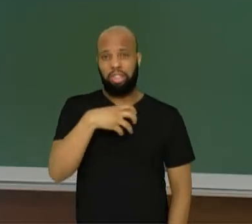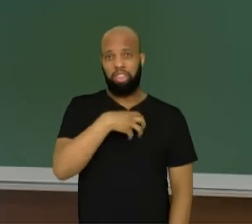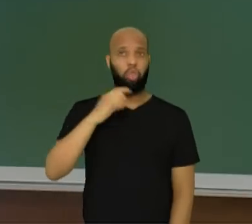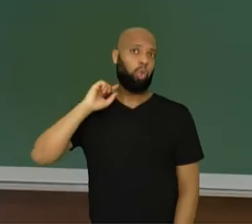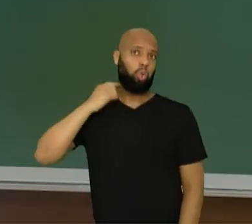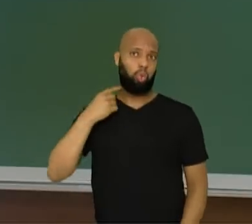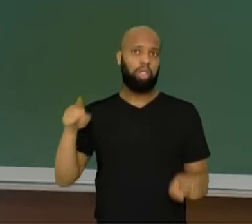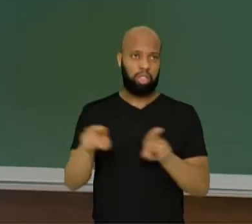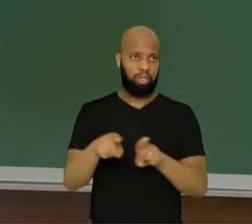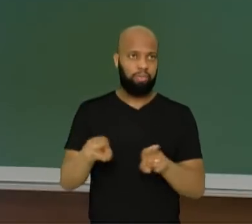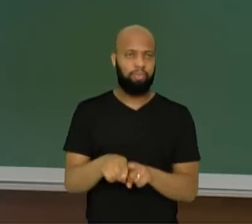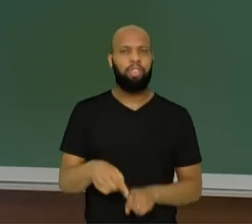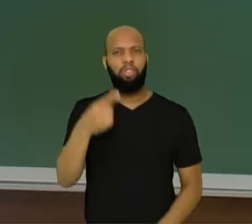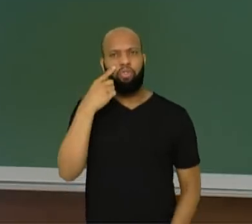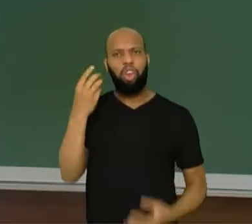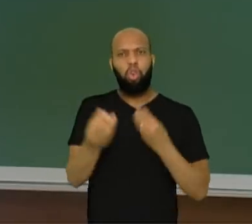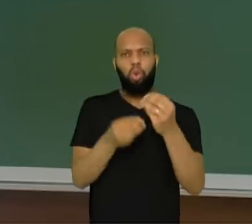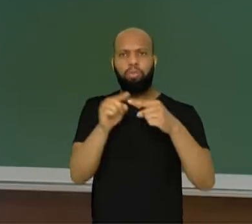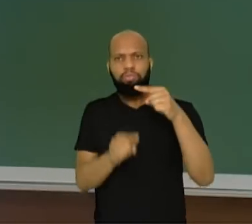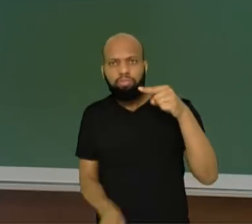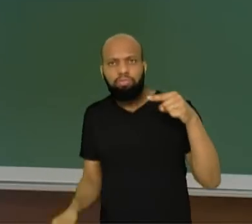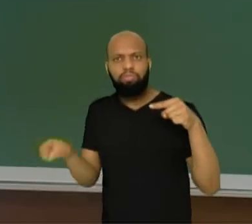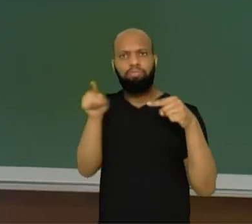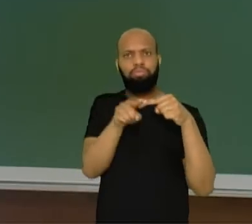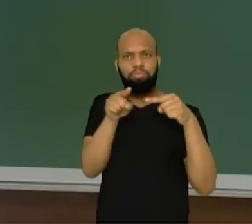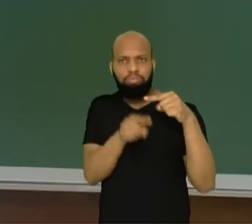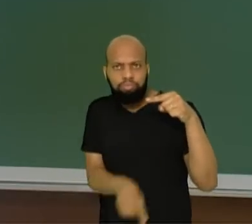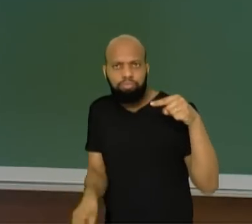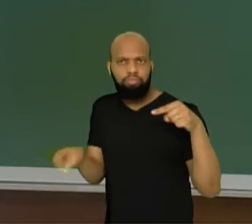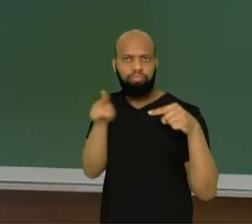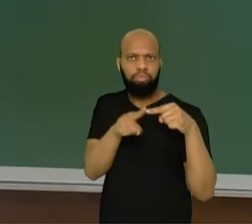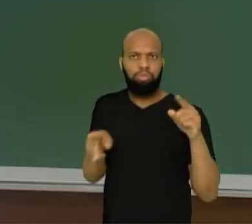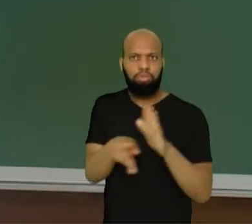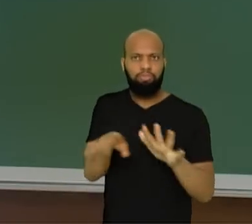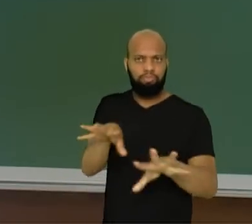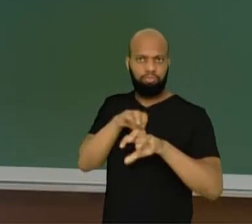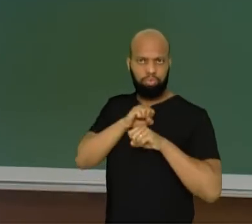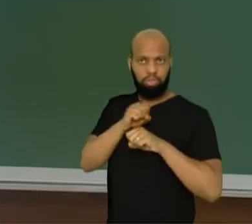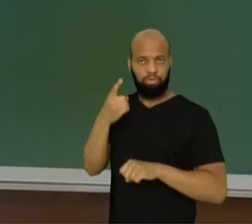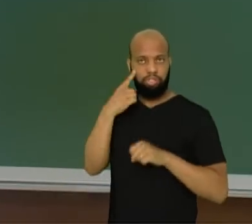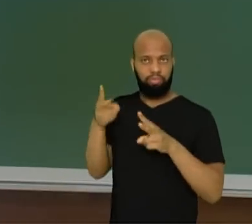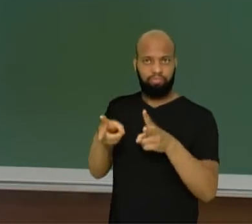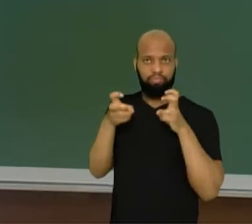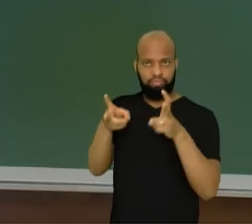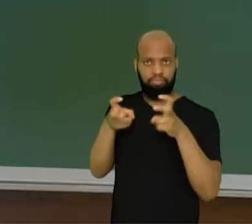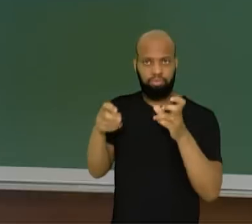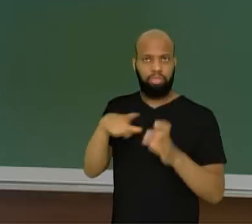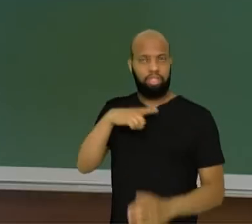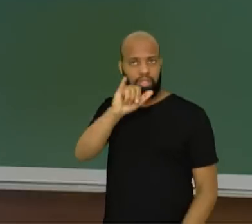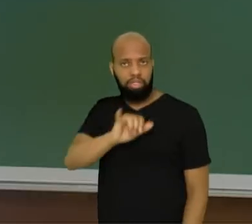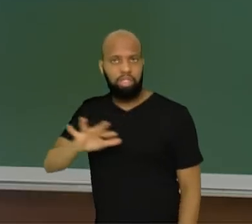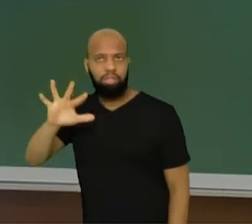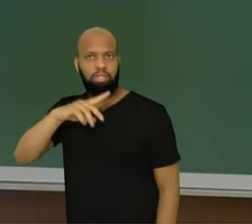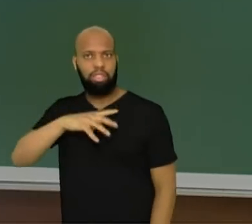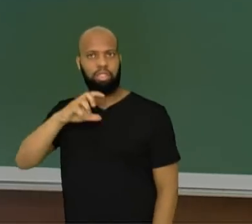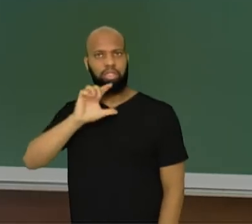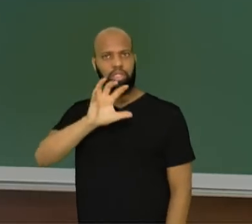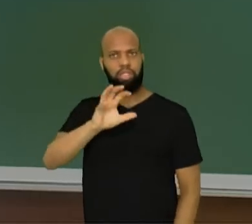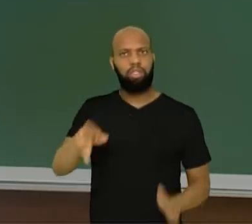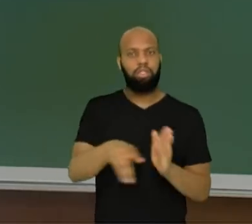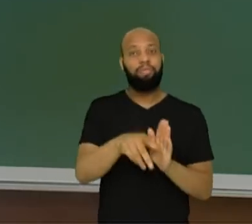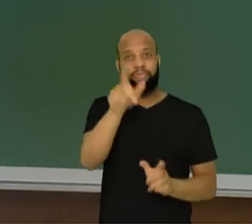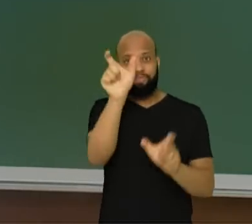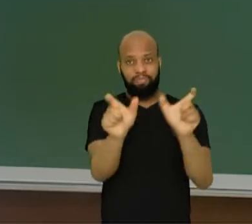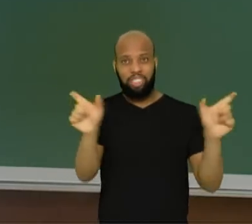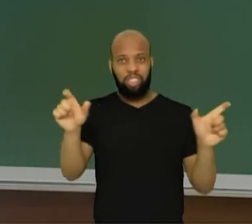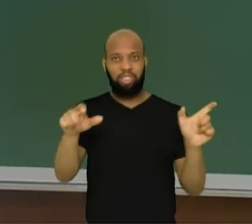Vamos perceber como que se dá esse ciclo de contaminação? Percebam esta imagem. Então é todo um ciclo, como que uma